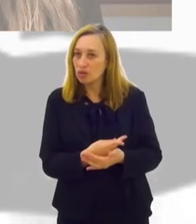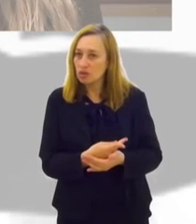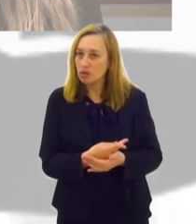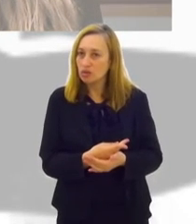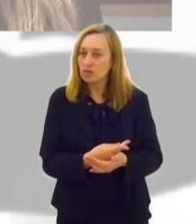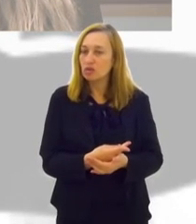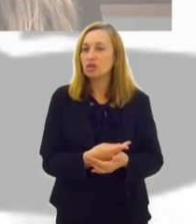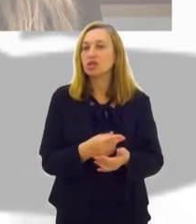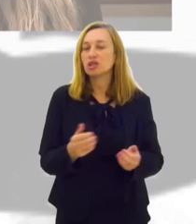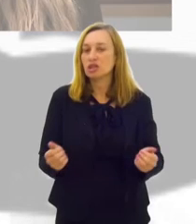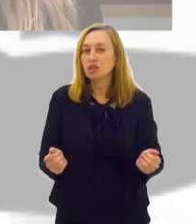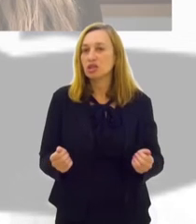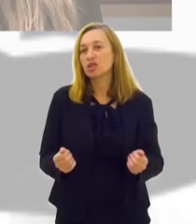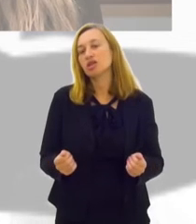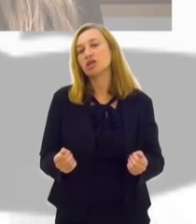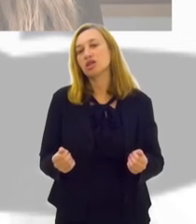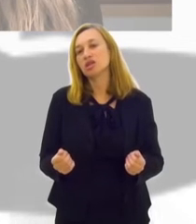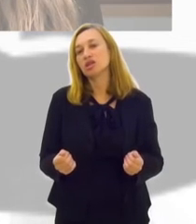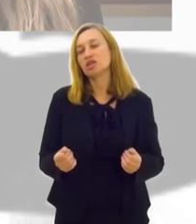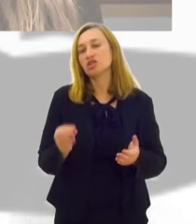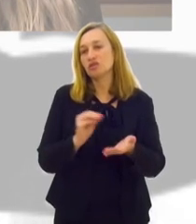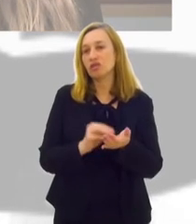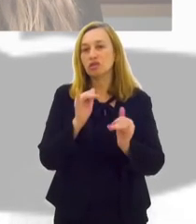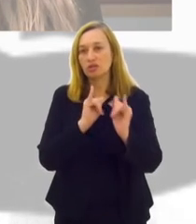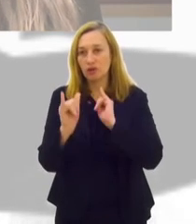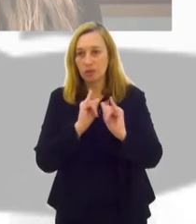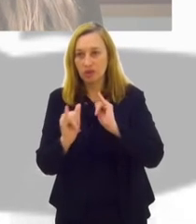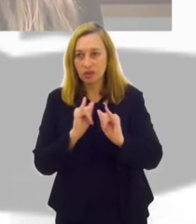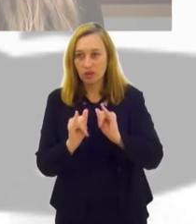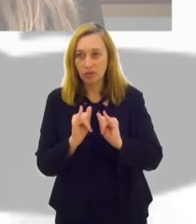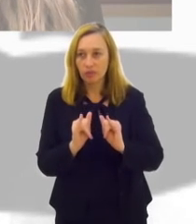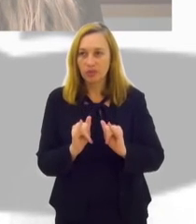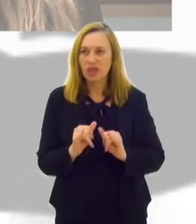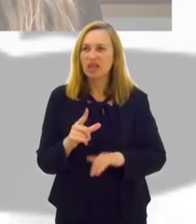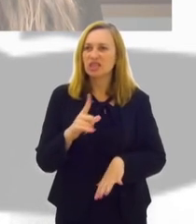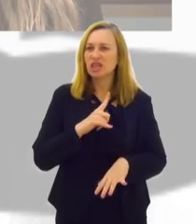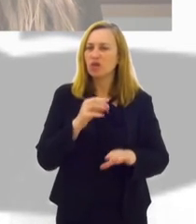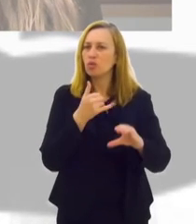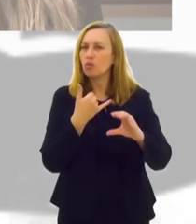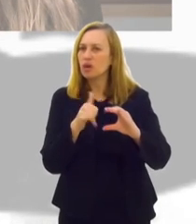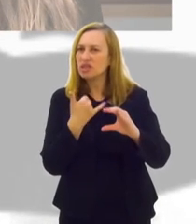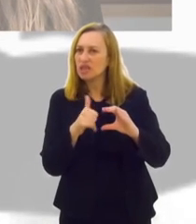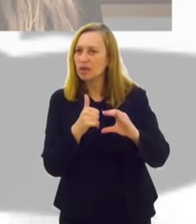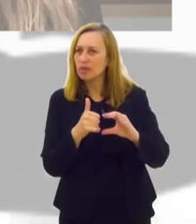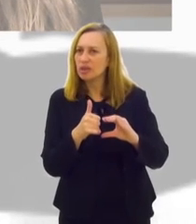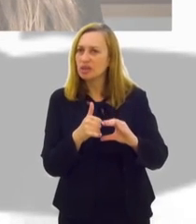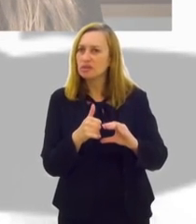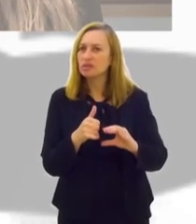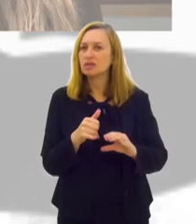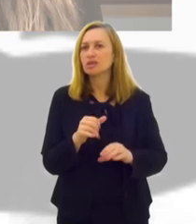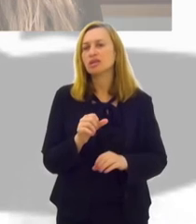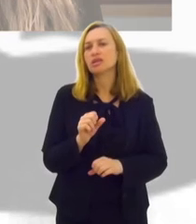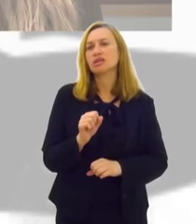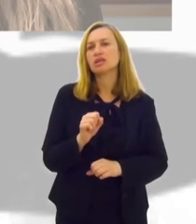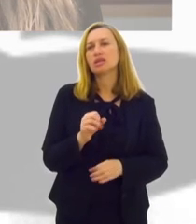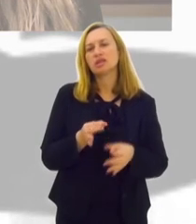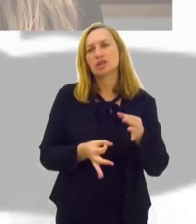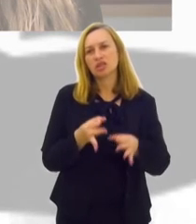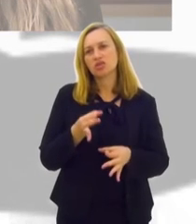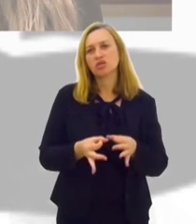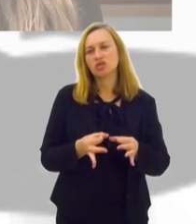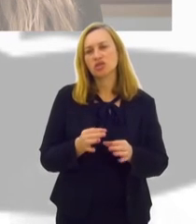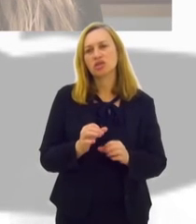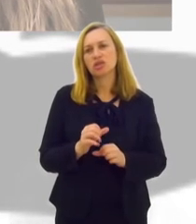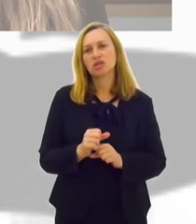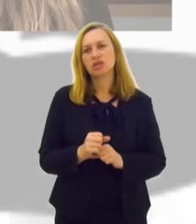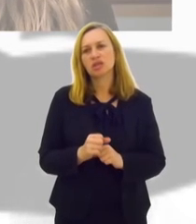irregularidade que envolva fake news, que envolva desinformação. E o Existe algum aplicativo Pardal, WhatsApp? o WhatsApp da